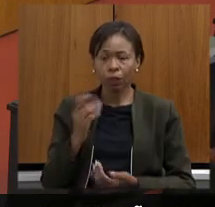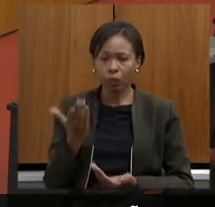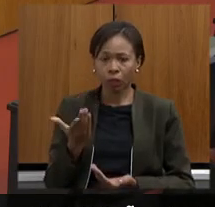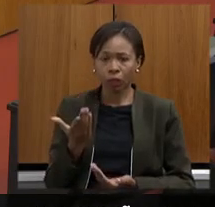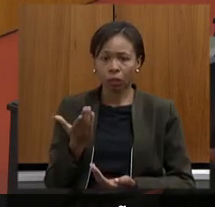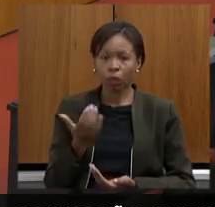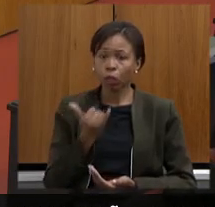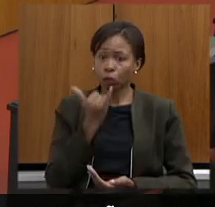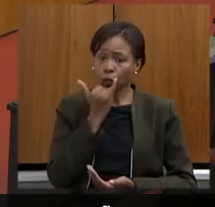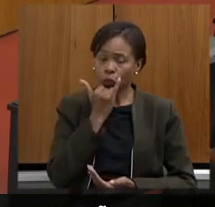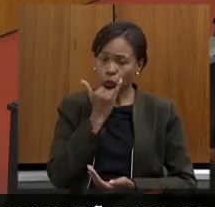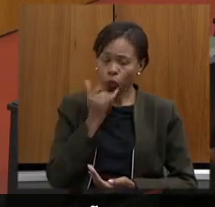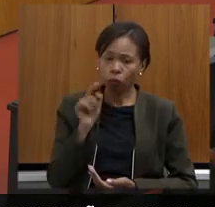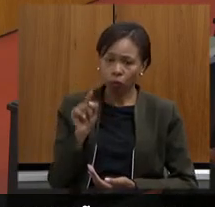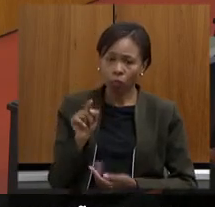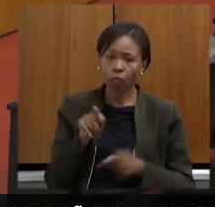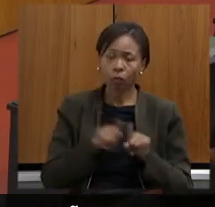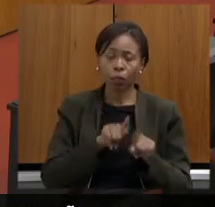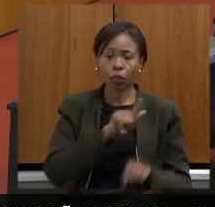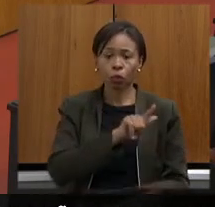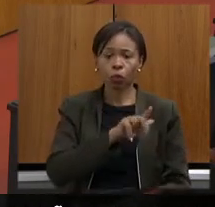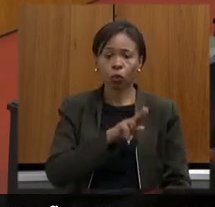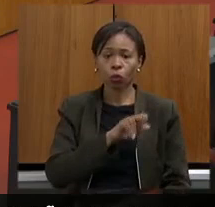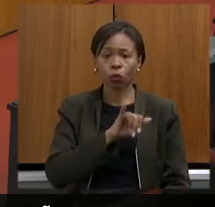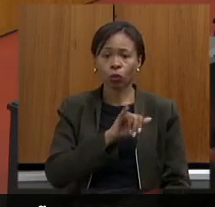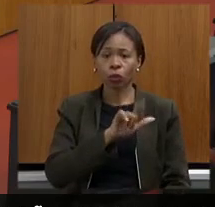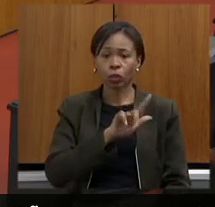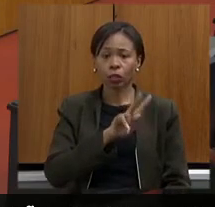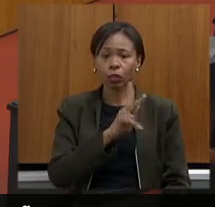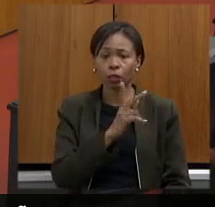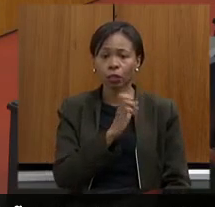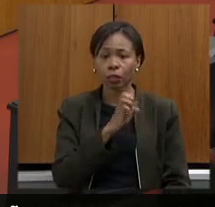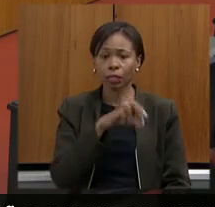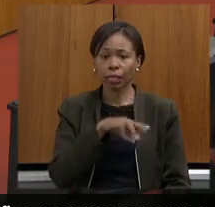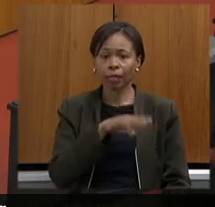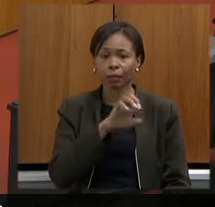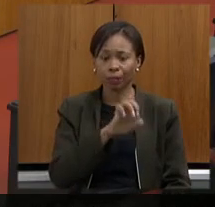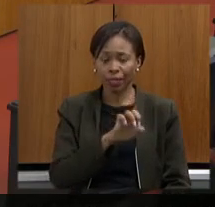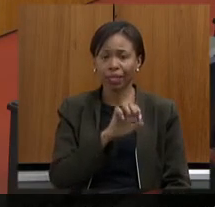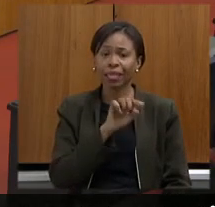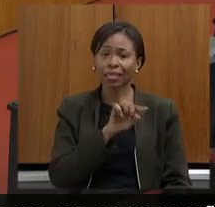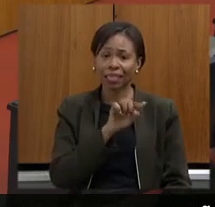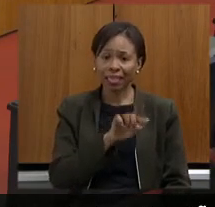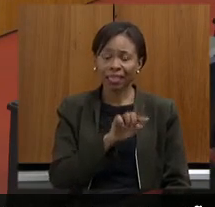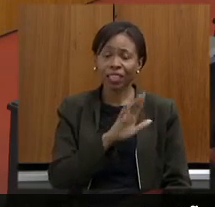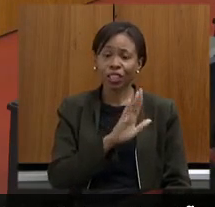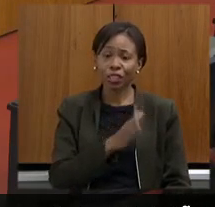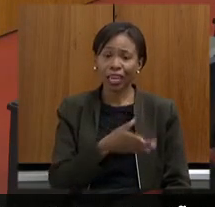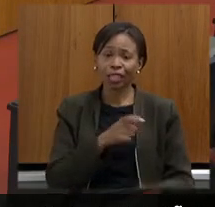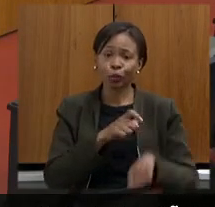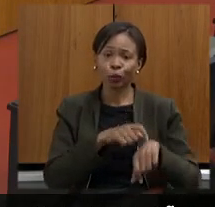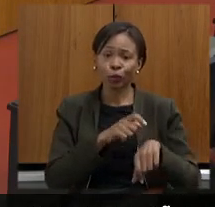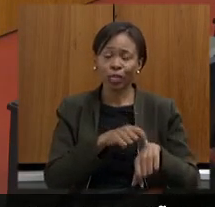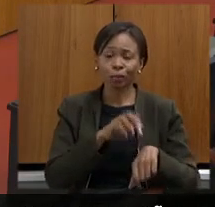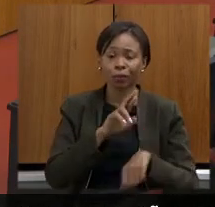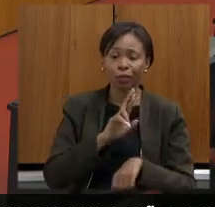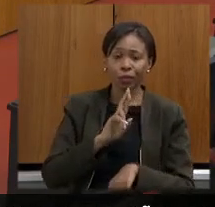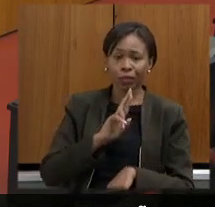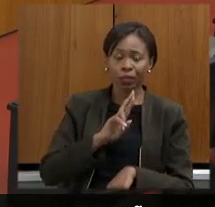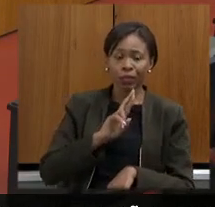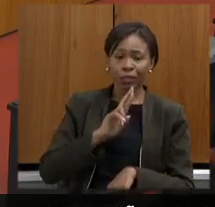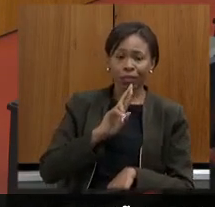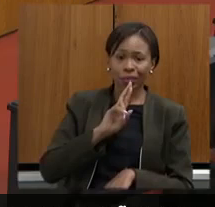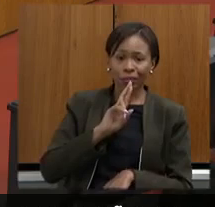versão anterior e também o deputado Guilherme tá com ele porque ele já estava na fase de réplica e pela